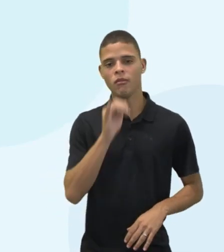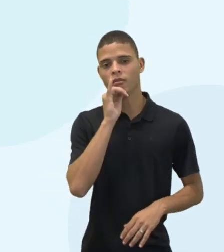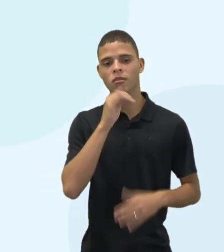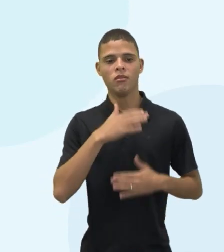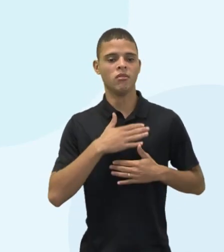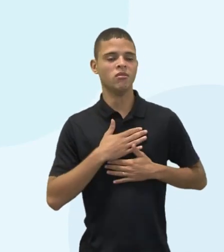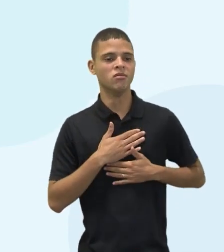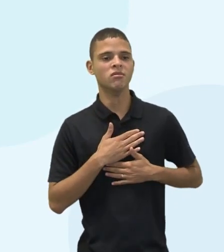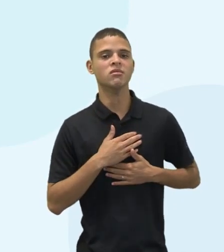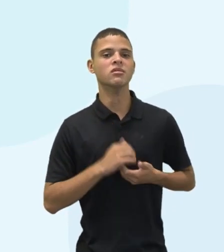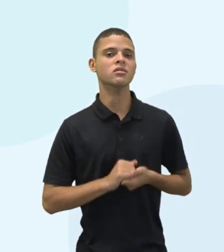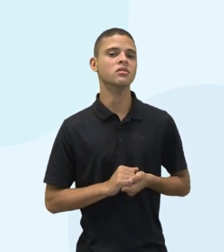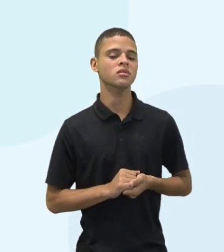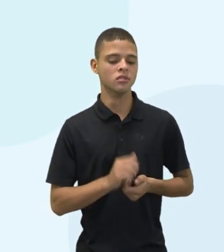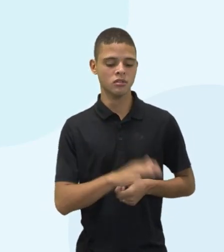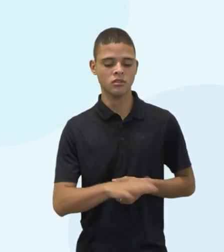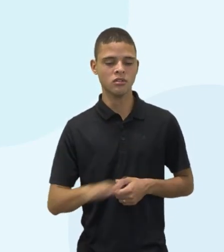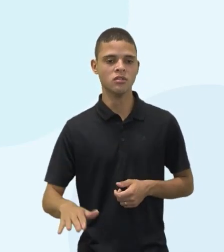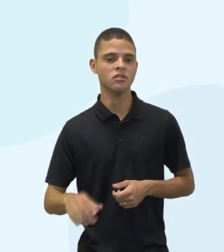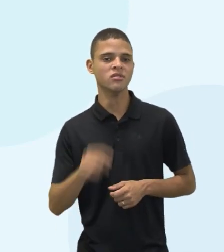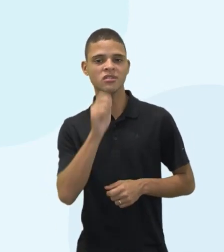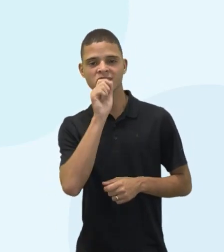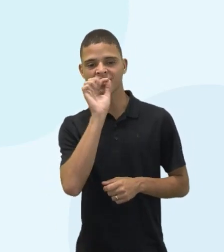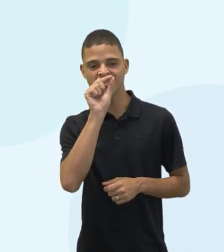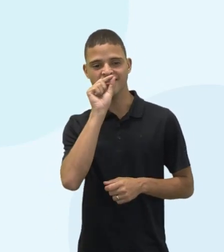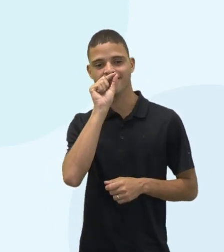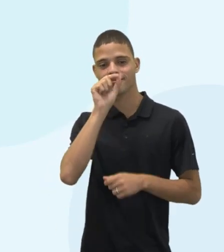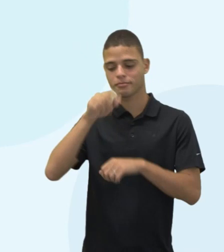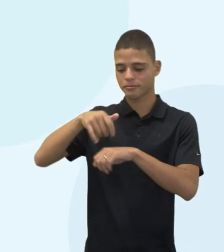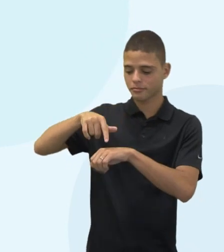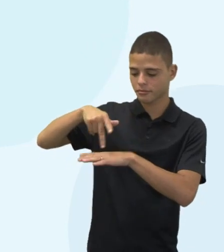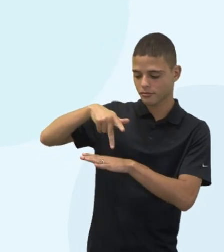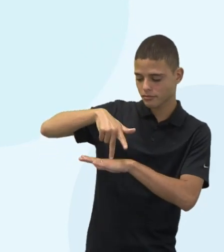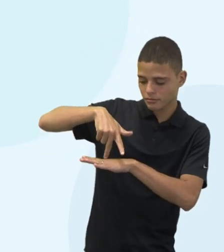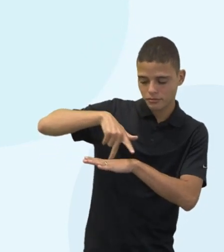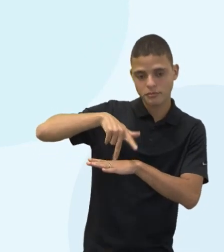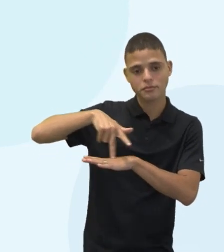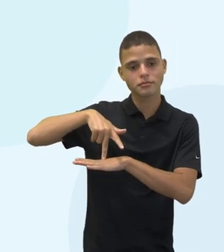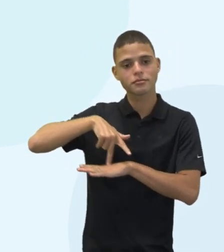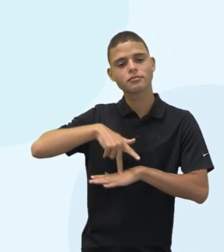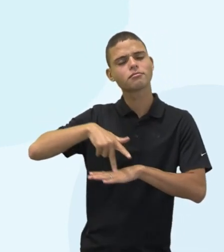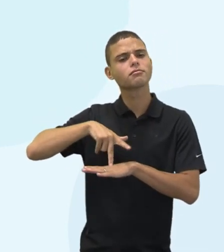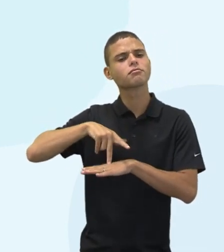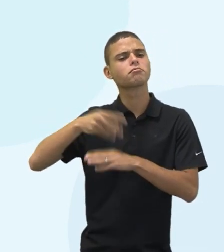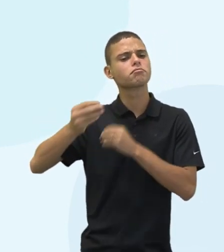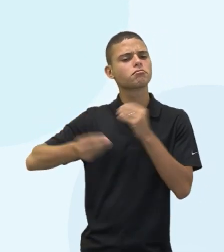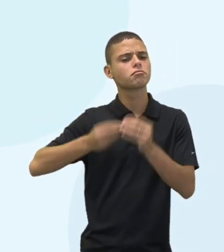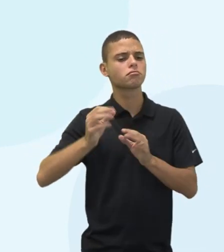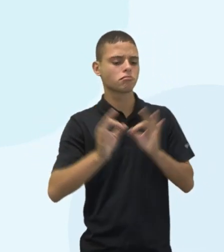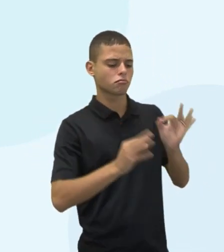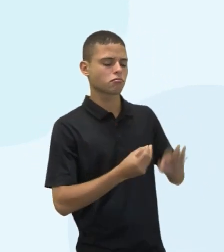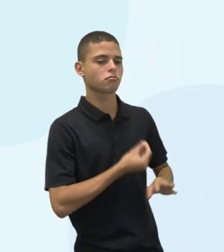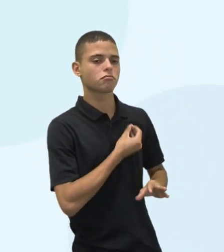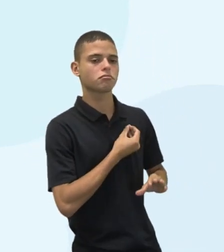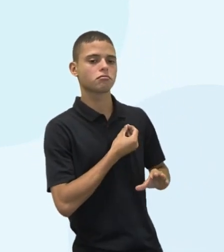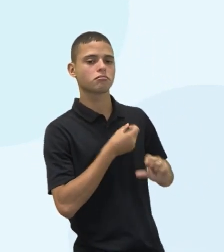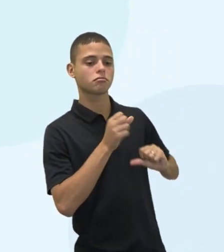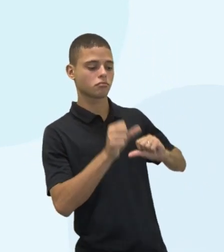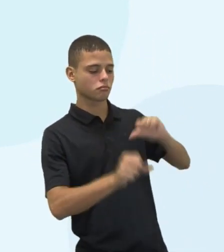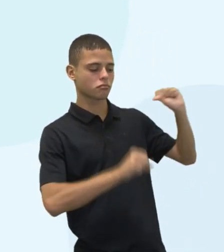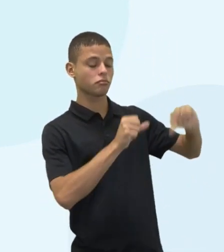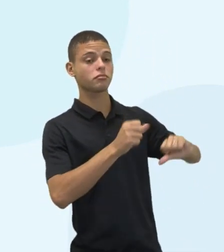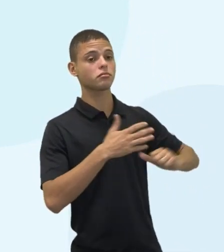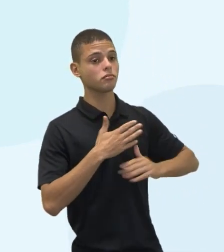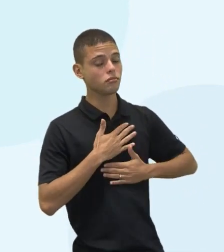era o projeto de vida quando criança? Ser bailarino, olha só. Como o projeto de vida mudou na adolescência? Não mudou, no meu